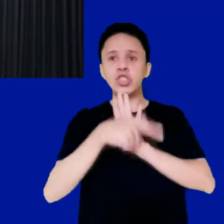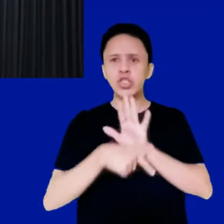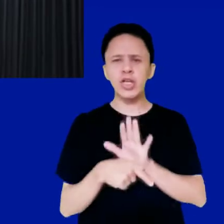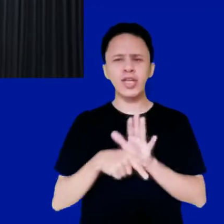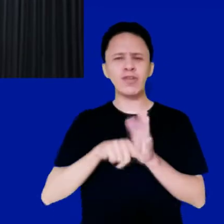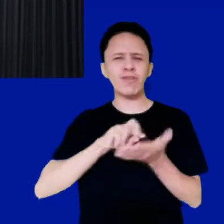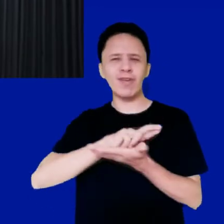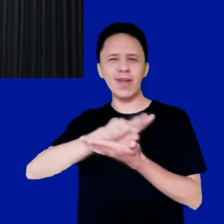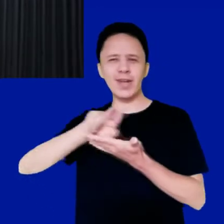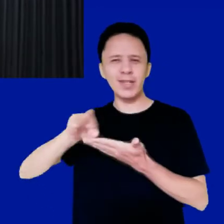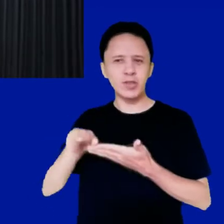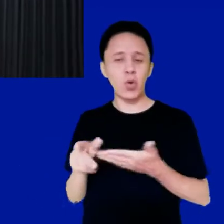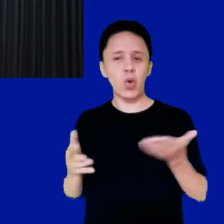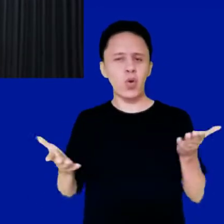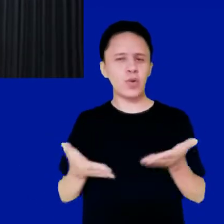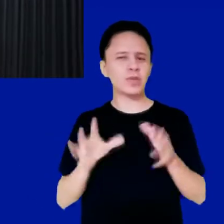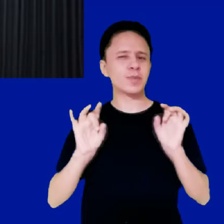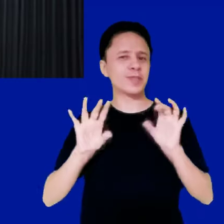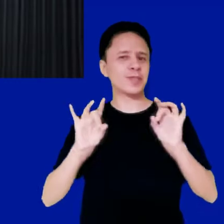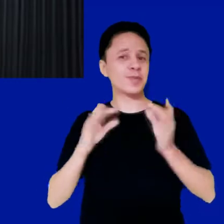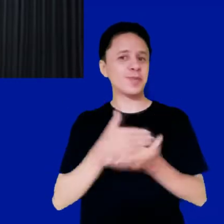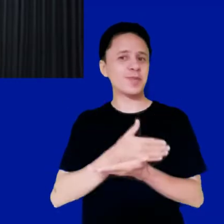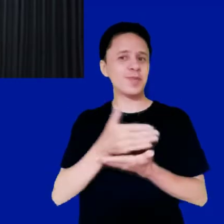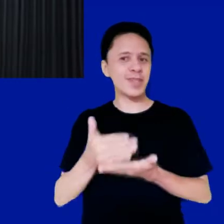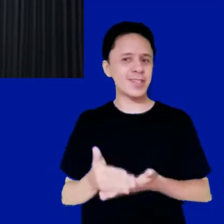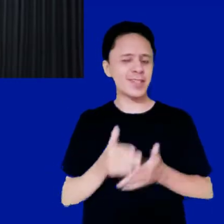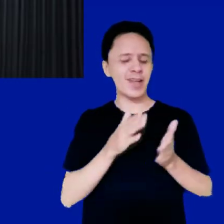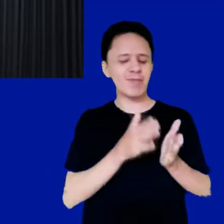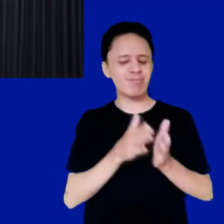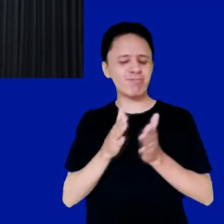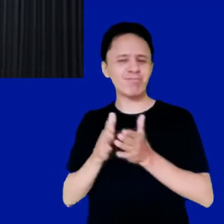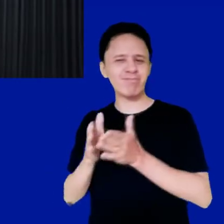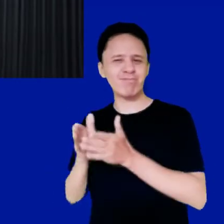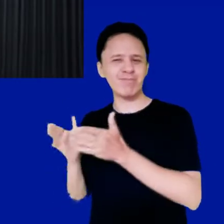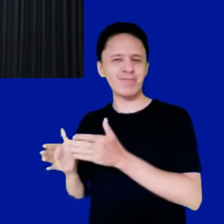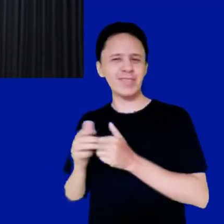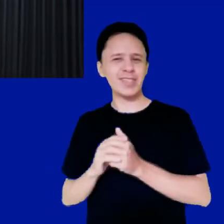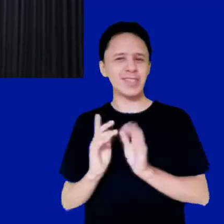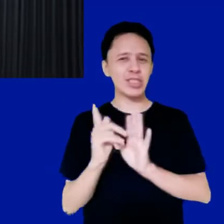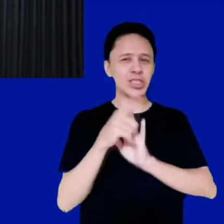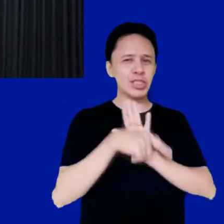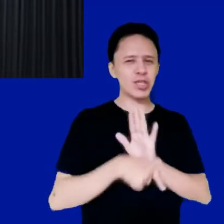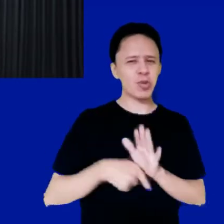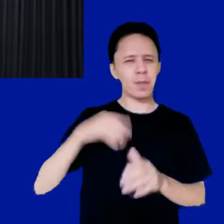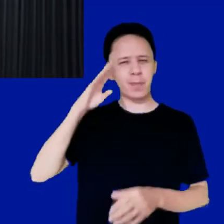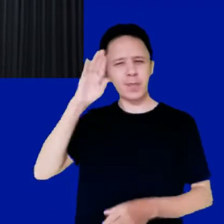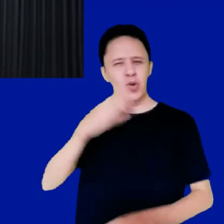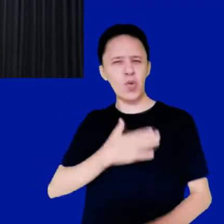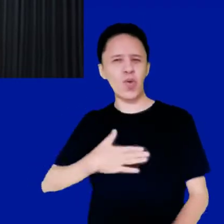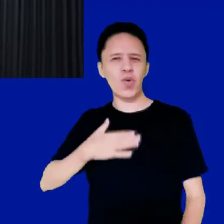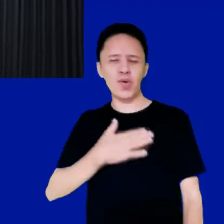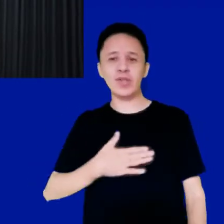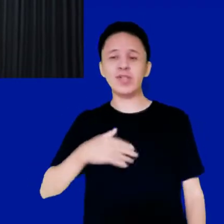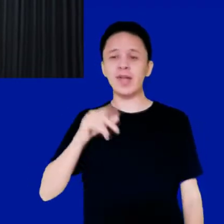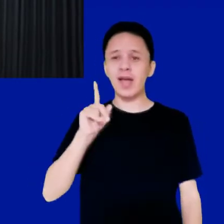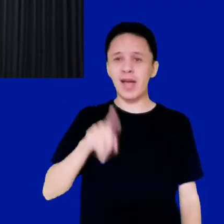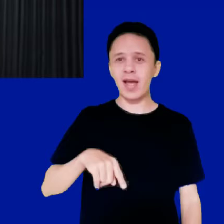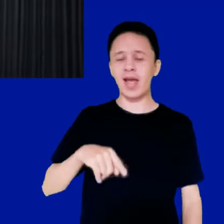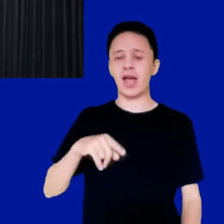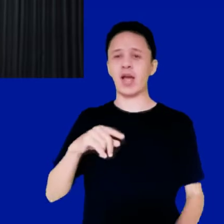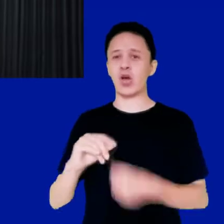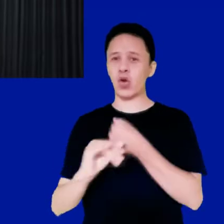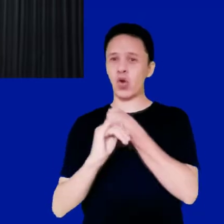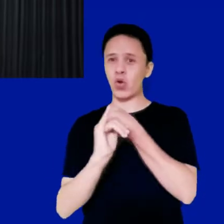gênero, vou dar uma sequência, na verdade é uma sequência de gêneros, né? Mas hoje, especialmente, eu vou dar início a essa sequência de gêneros com um dos